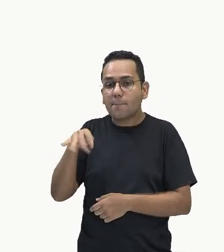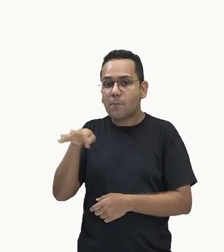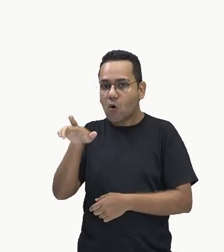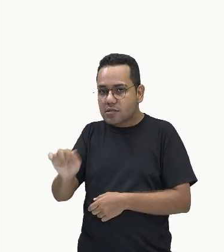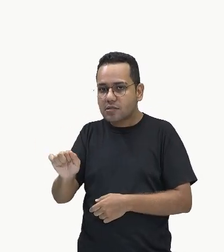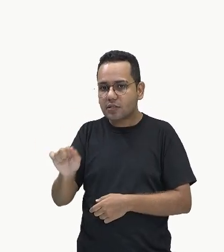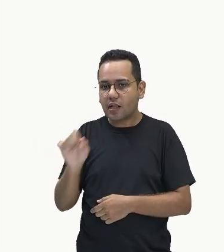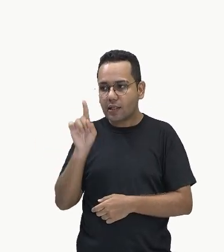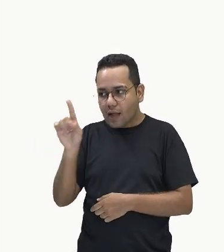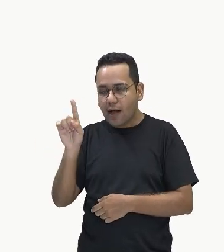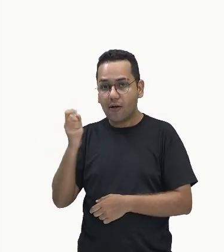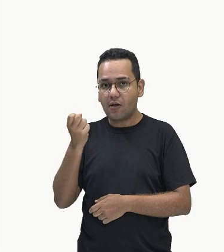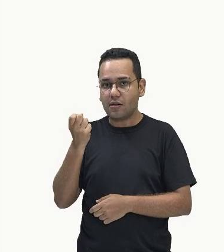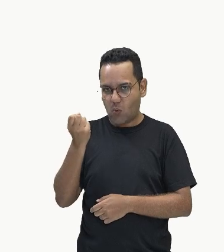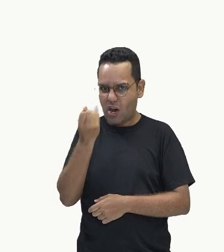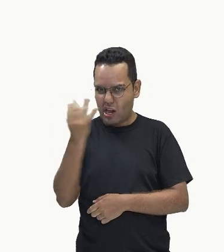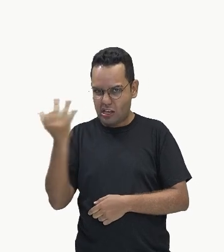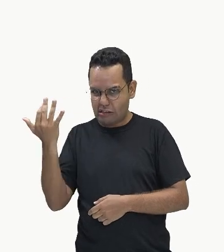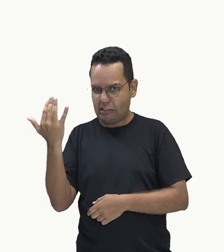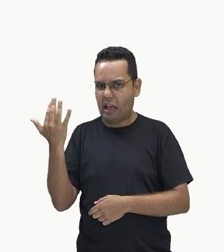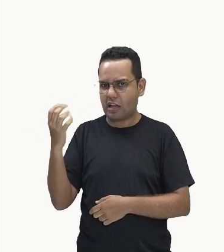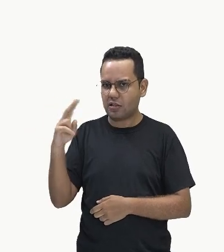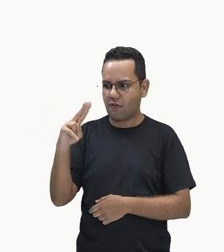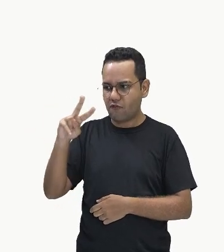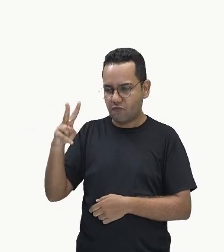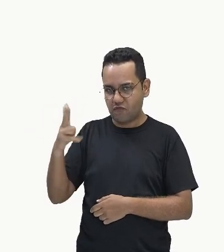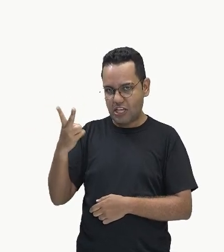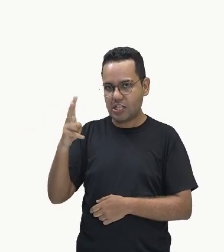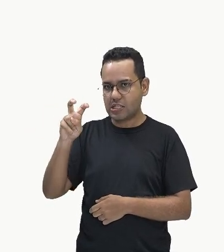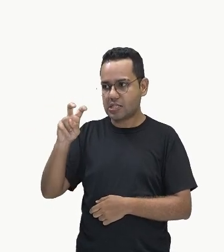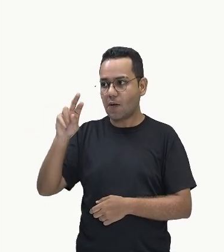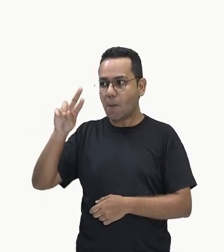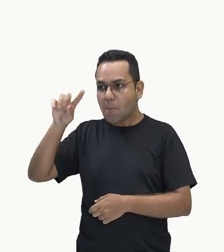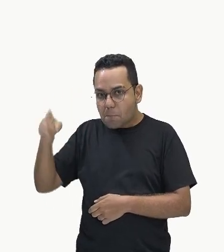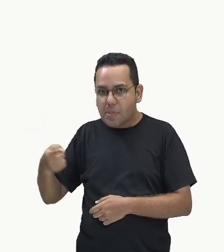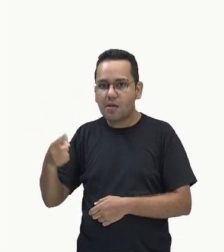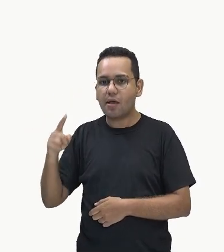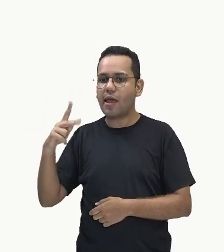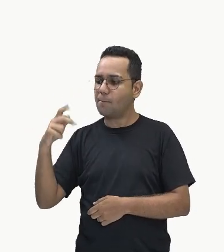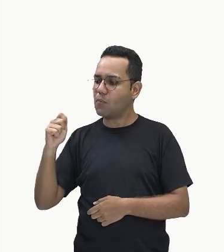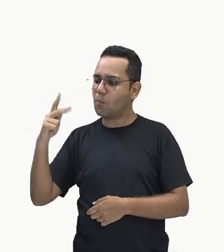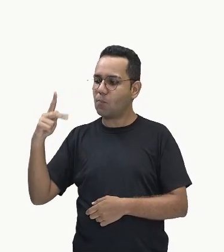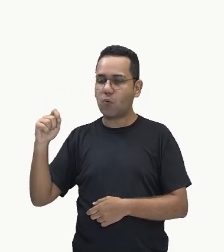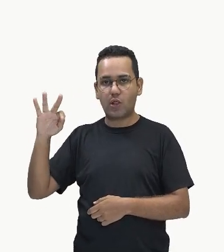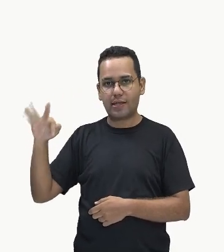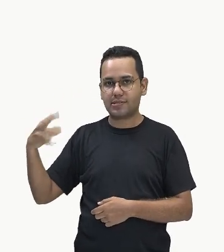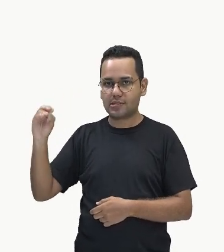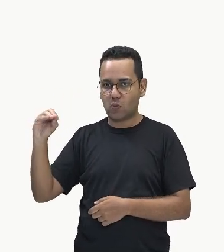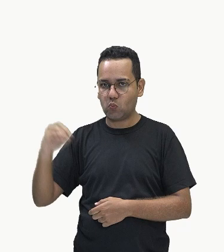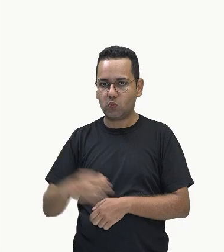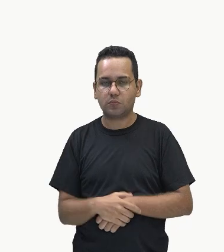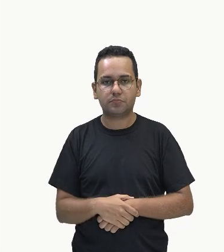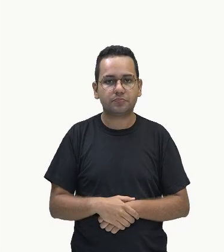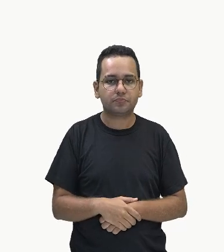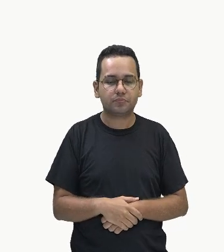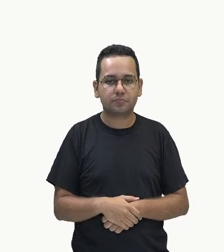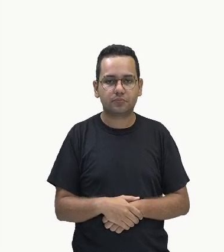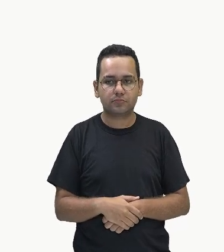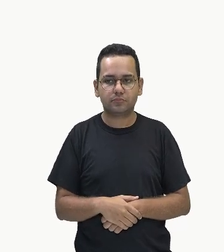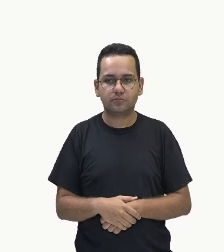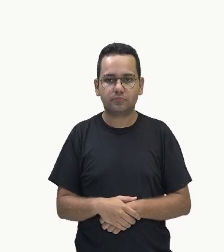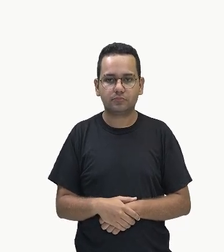será a minha amostra. Tudo bem? Então, entenda como é que funciona, certo? Eu vou